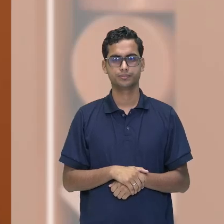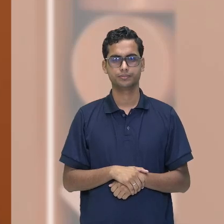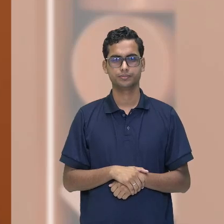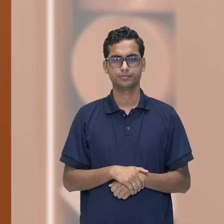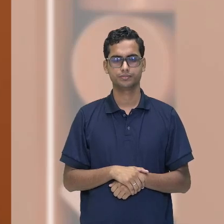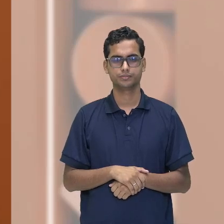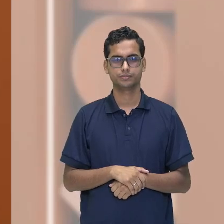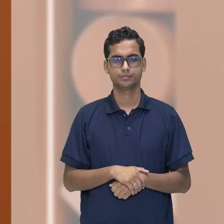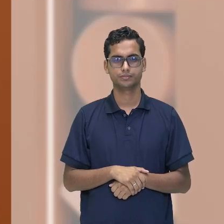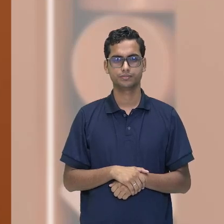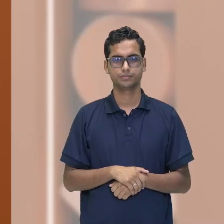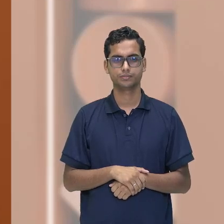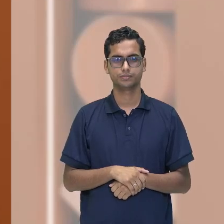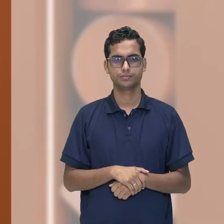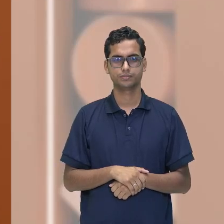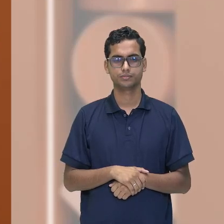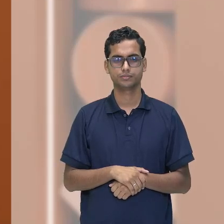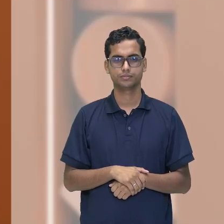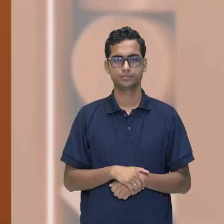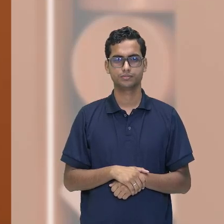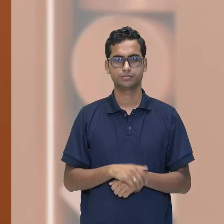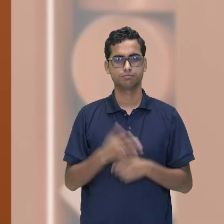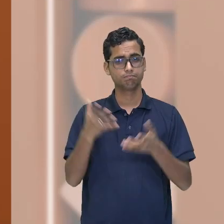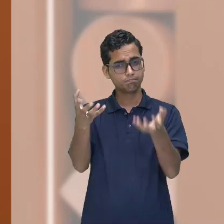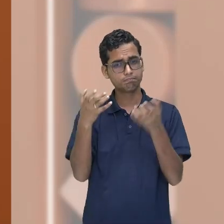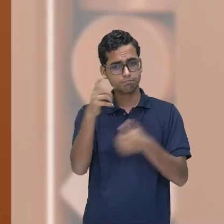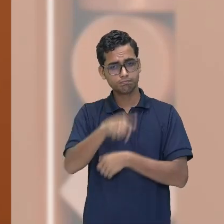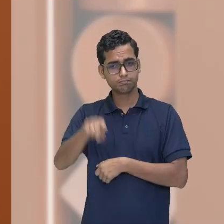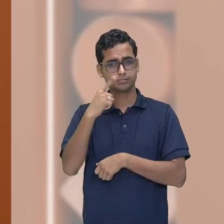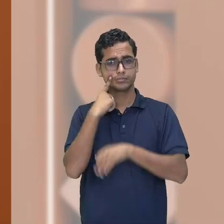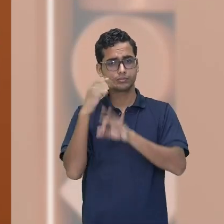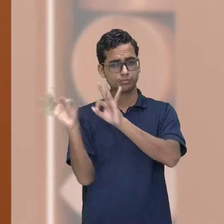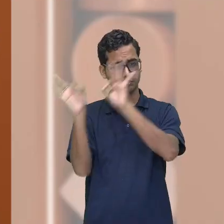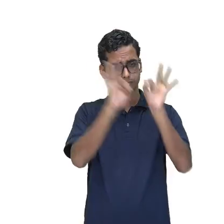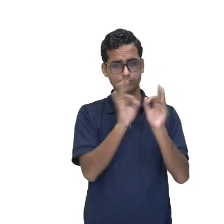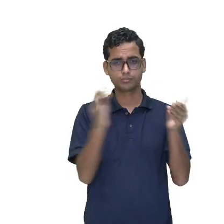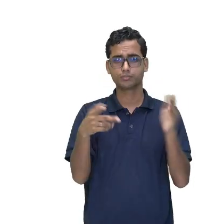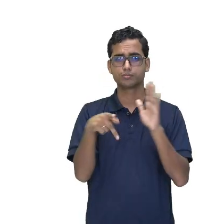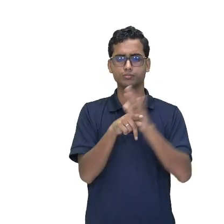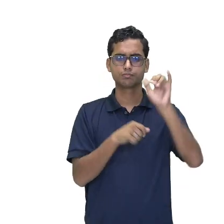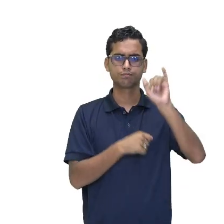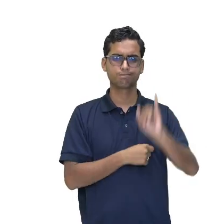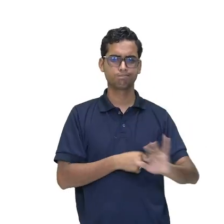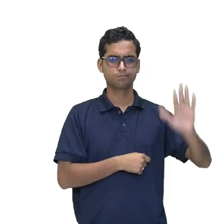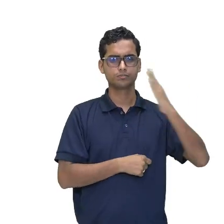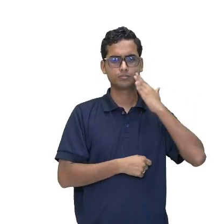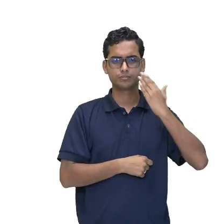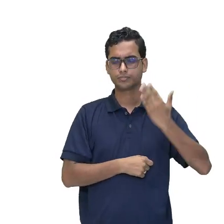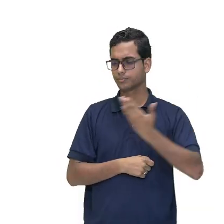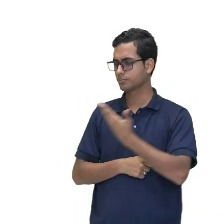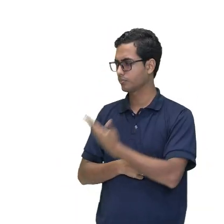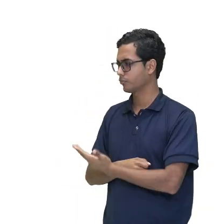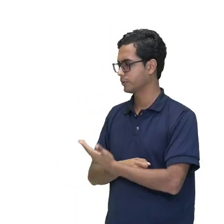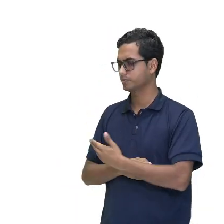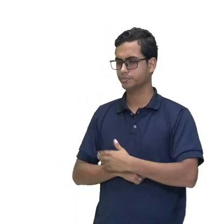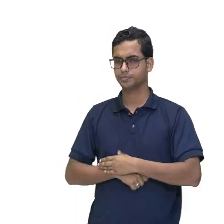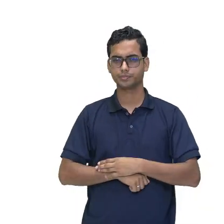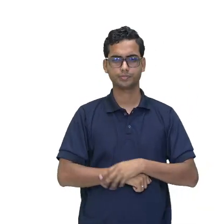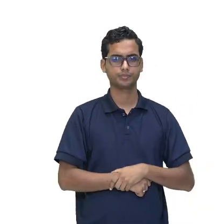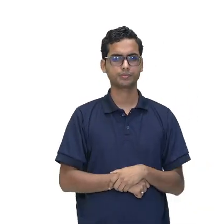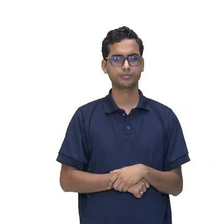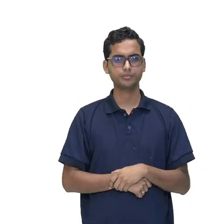do tempo histórico, eu quero que vocês me acompanhem aqui, tá bom? Nas nossas imagens. Vamos lá? Então, olha, ó,